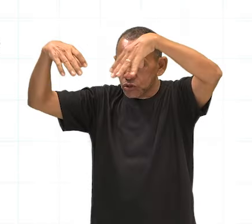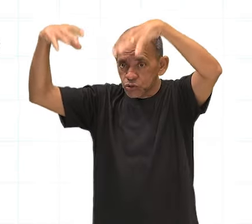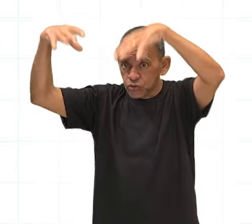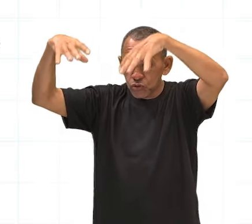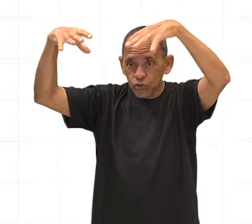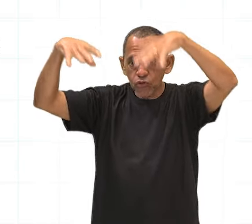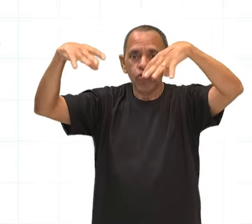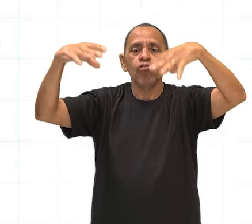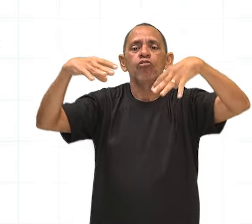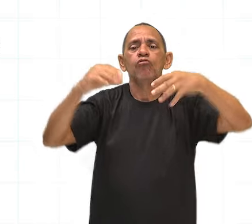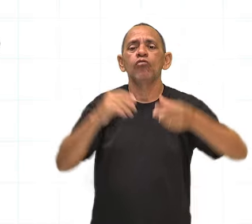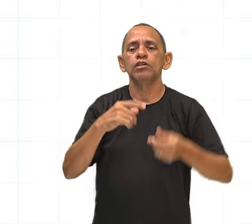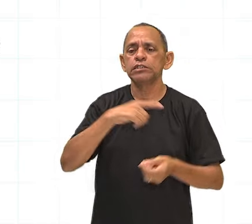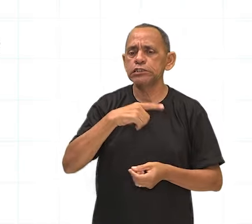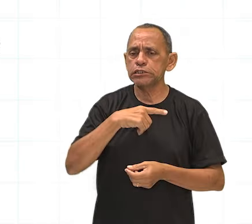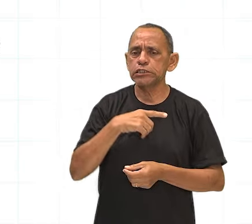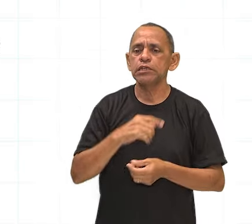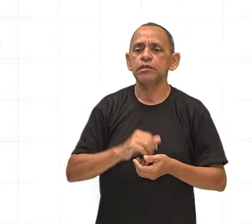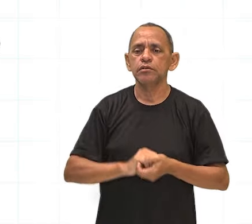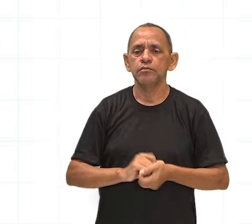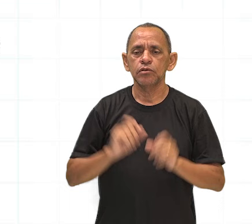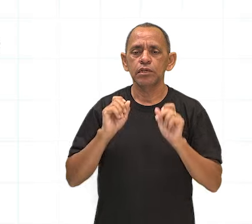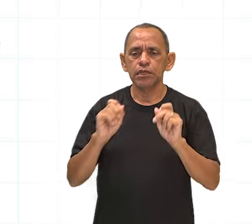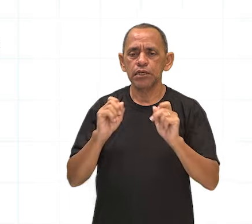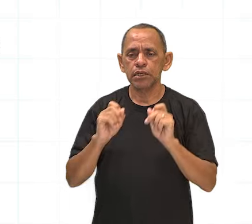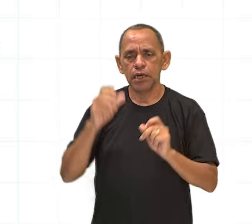vai recarregar de água, como a gente citou aí,